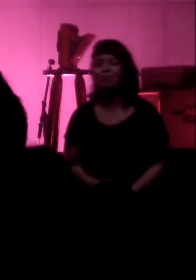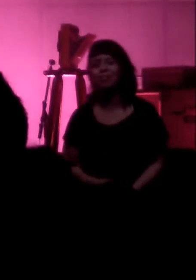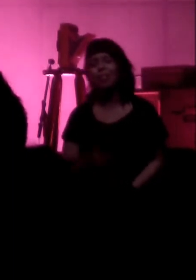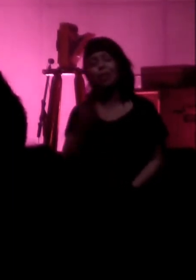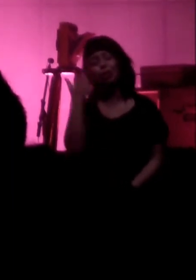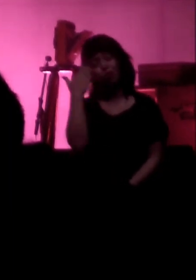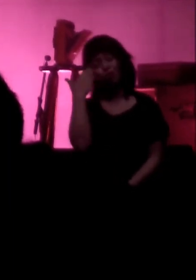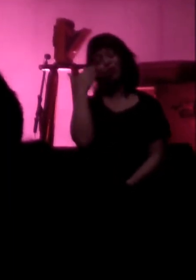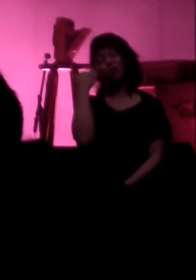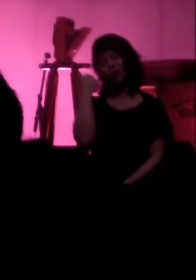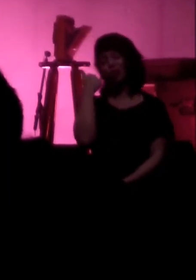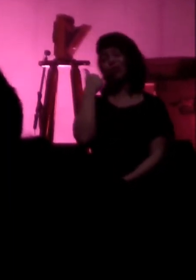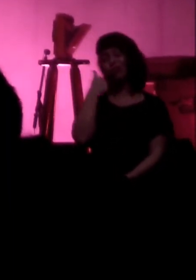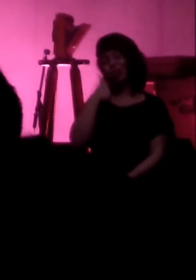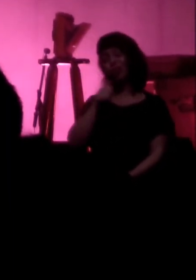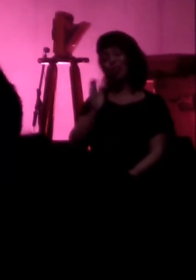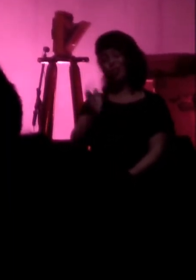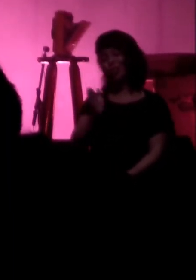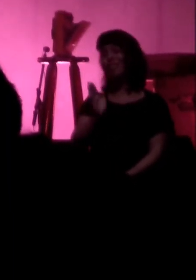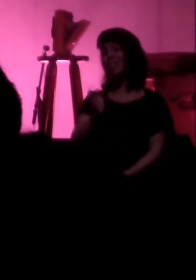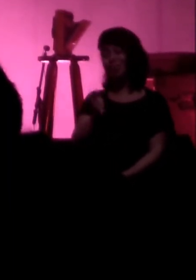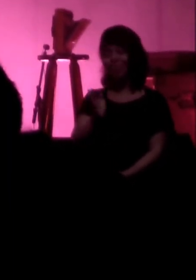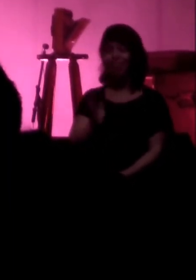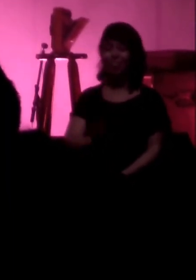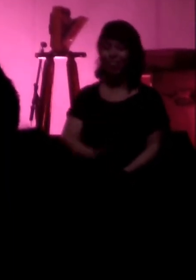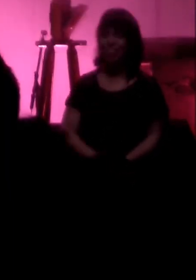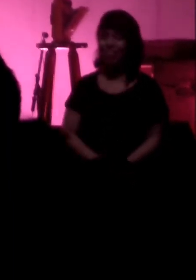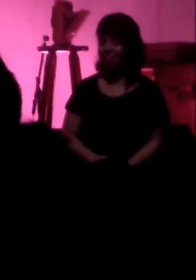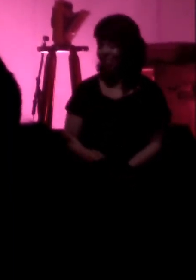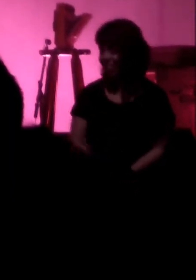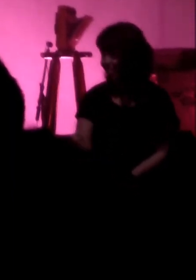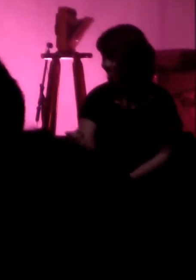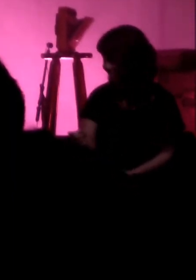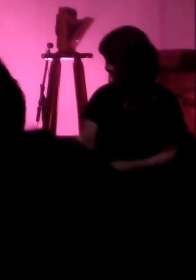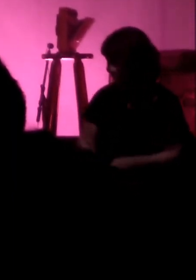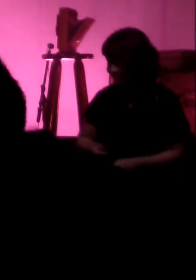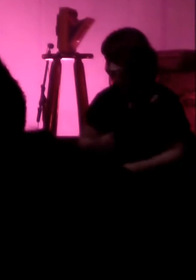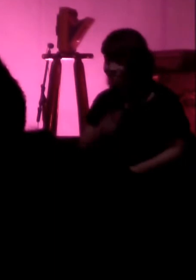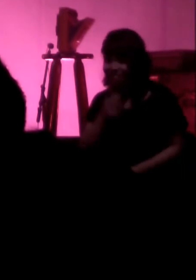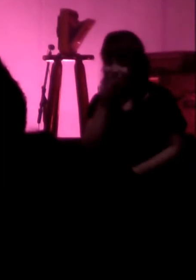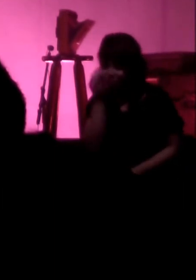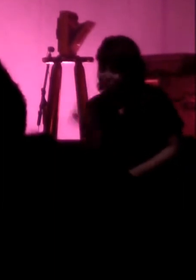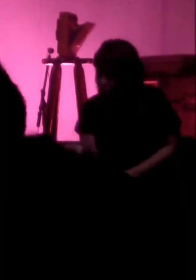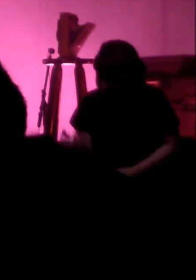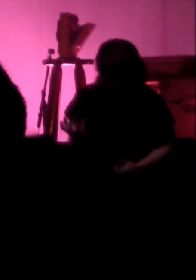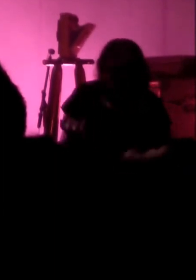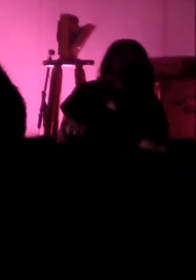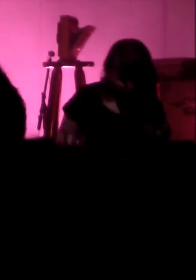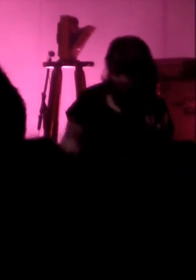Eu sei que flores existiram,